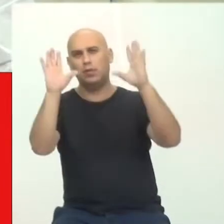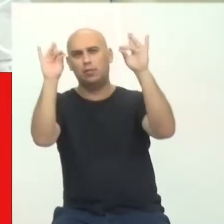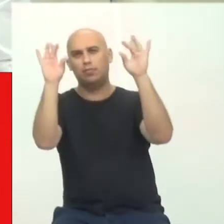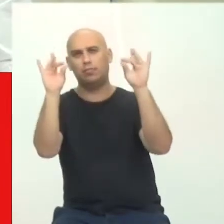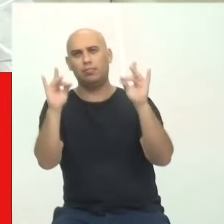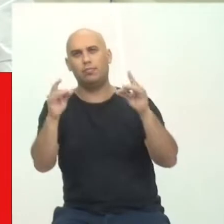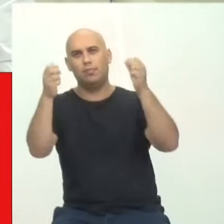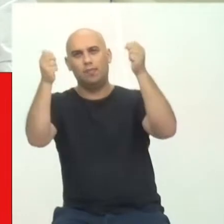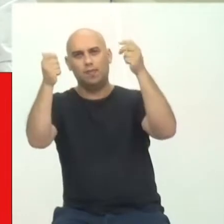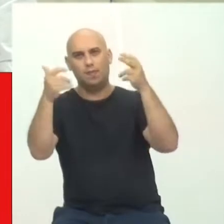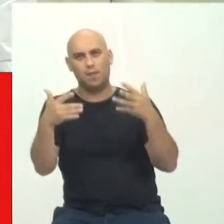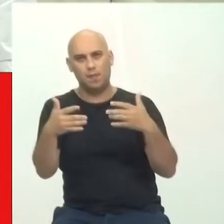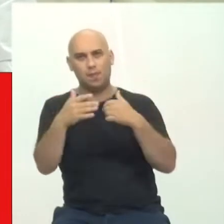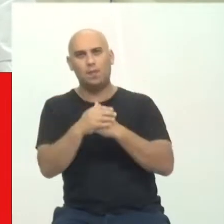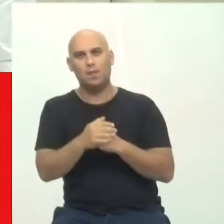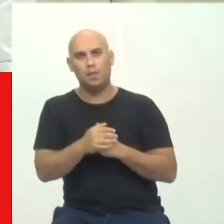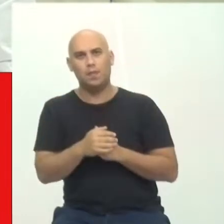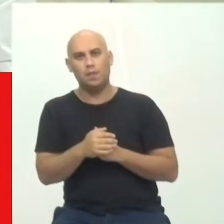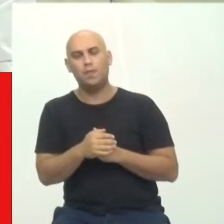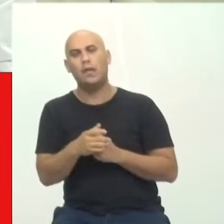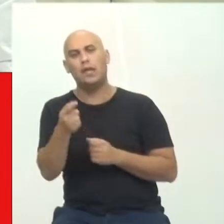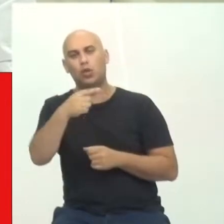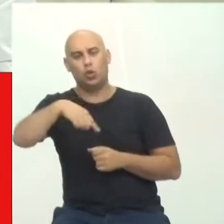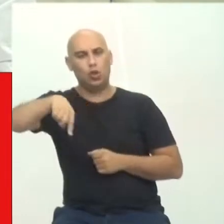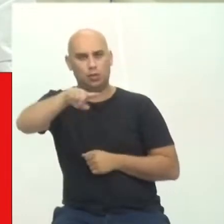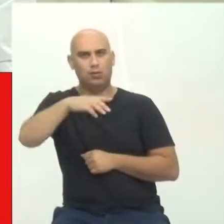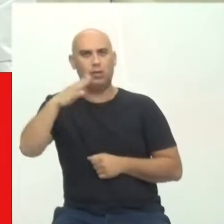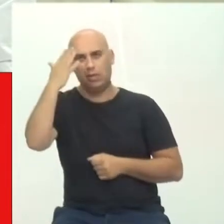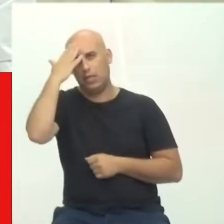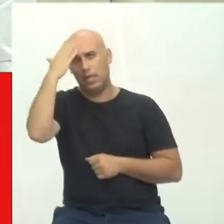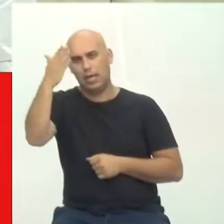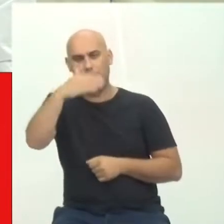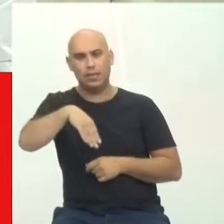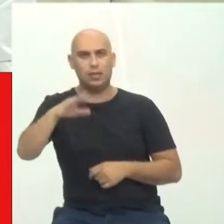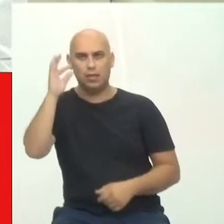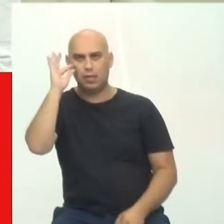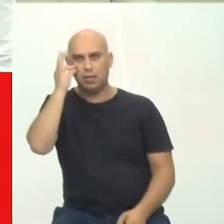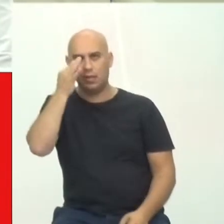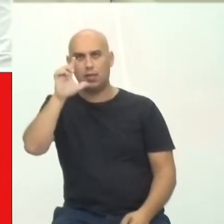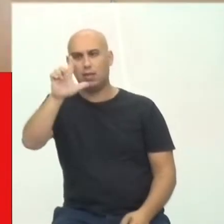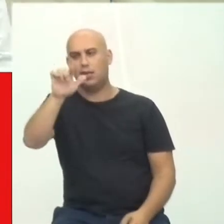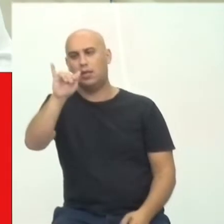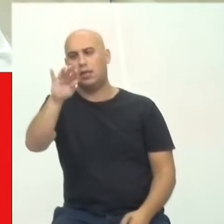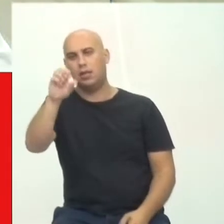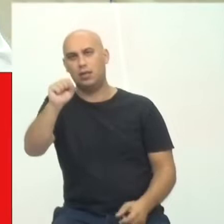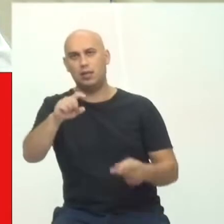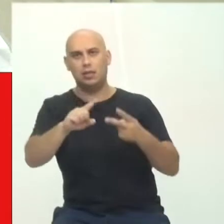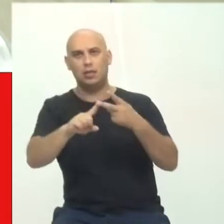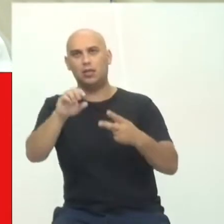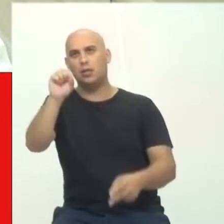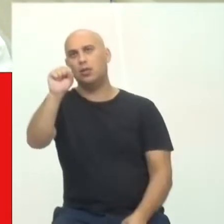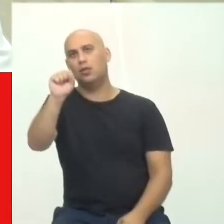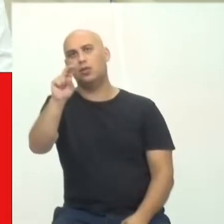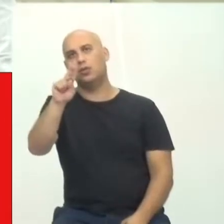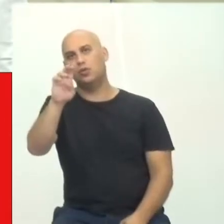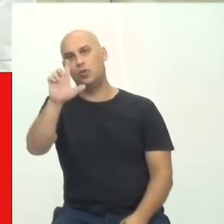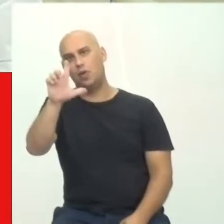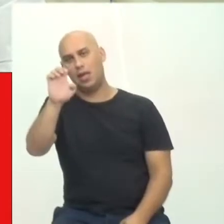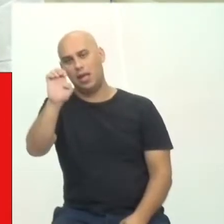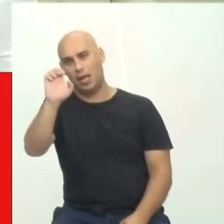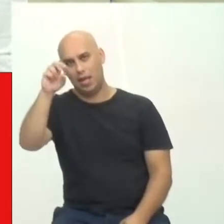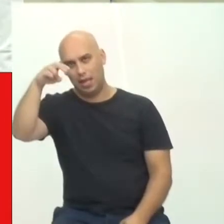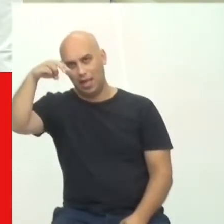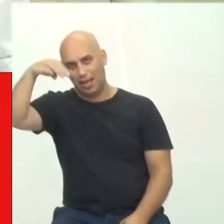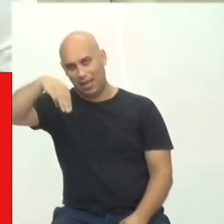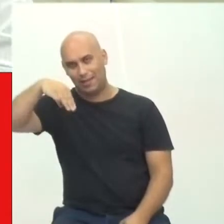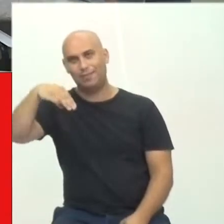já imediatamente já vamos agradecer a presença da Laís Volpato e a Sueli Canela, Stecanella, né? Isso.